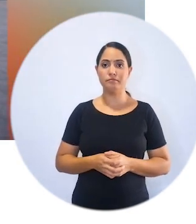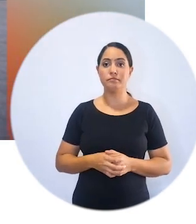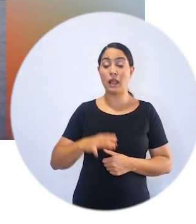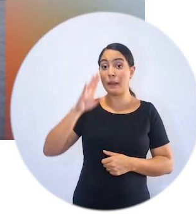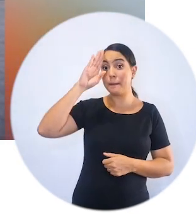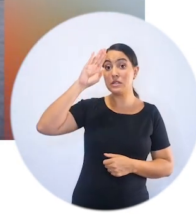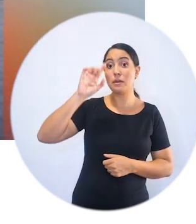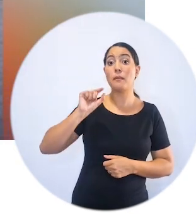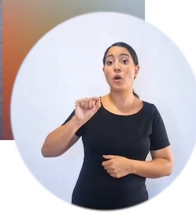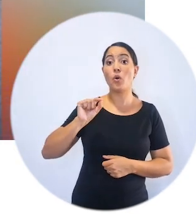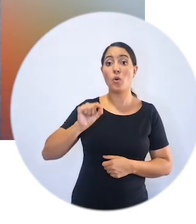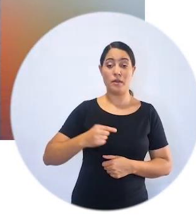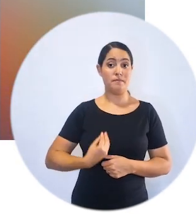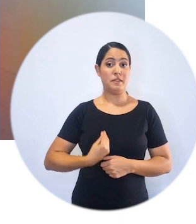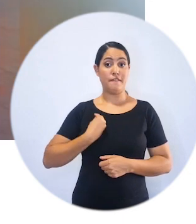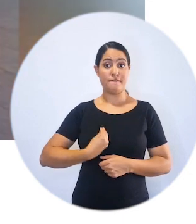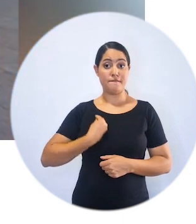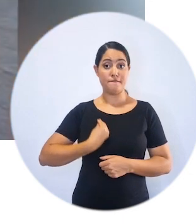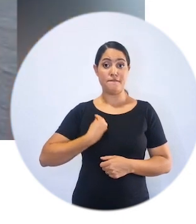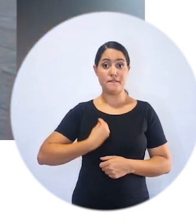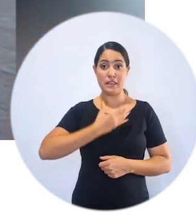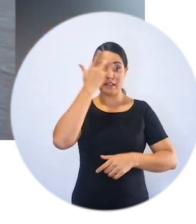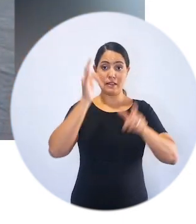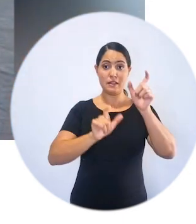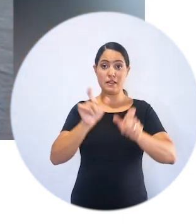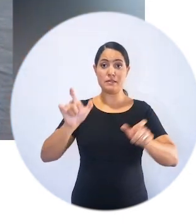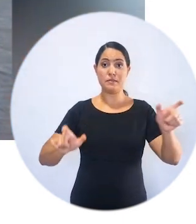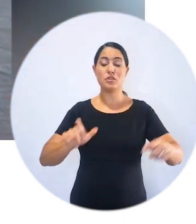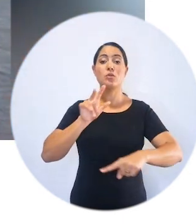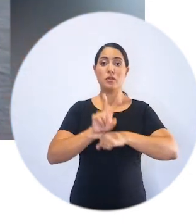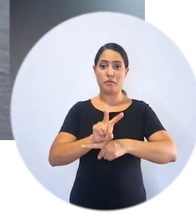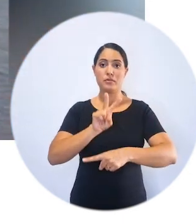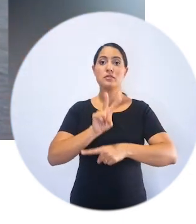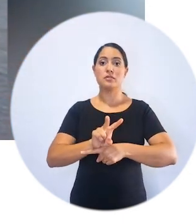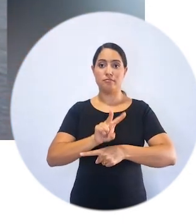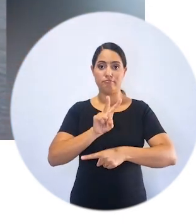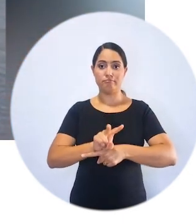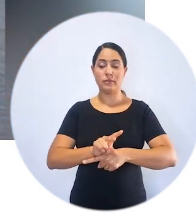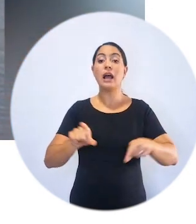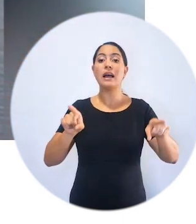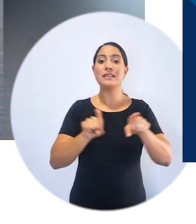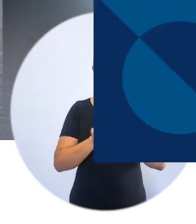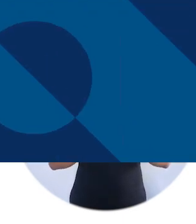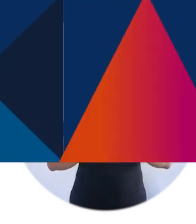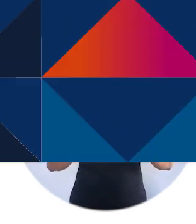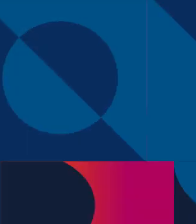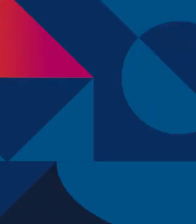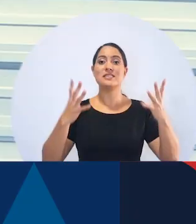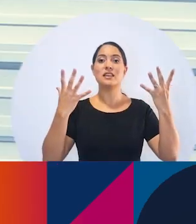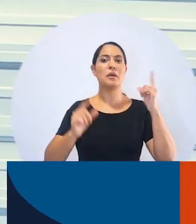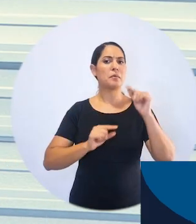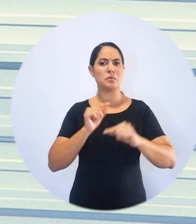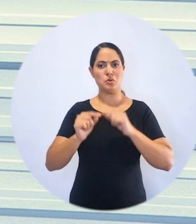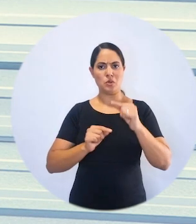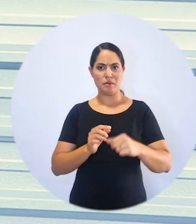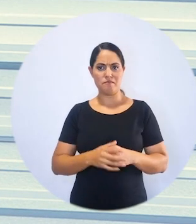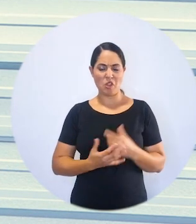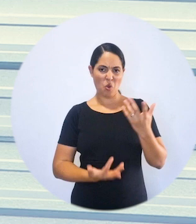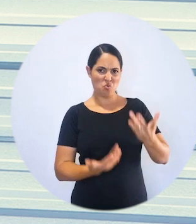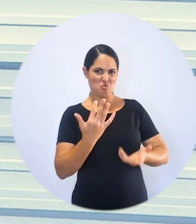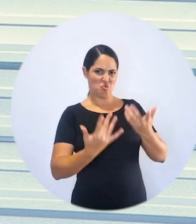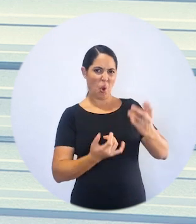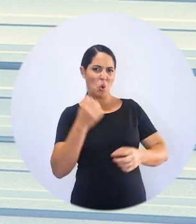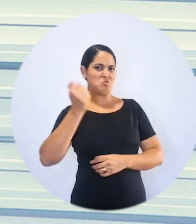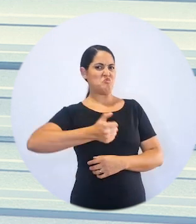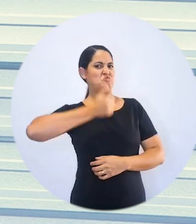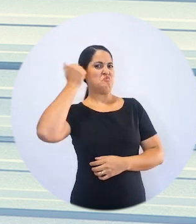irreparáveis. Celebramos hoje, em primeiro lugar, a preservação da integridade física e da vida dessas pessoas. E